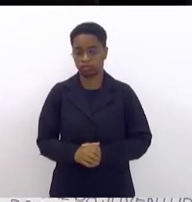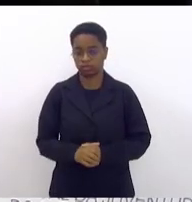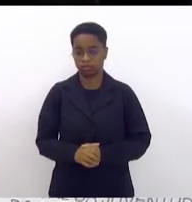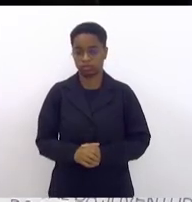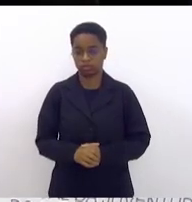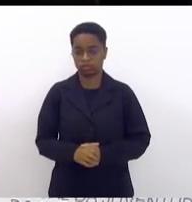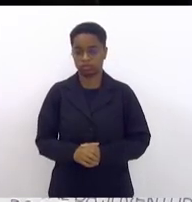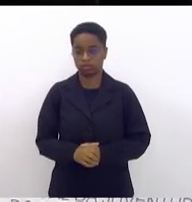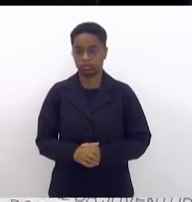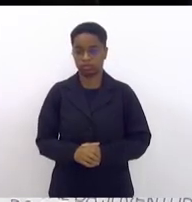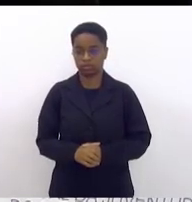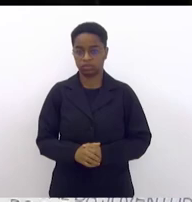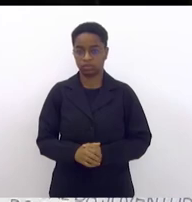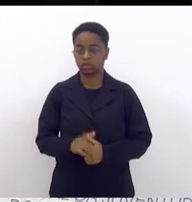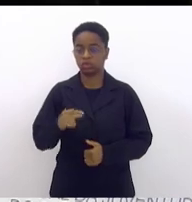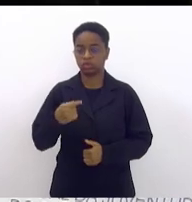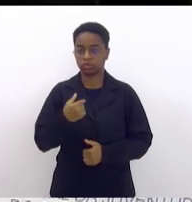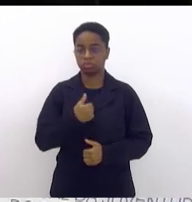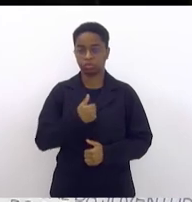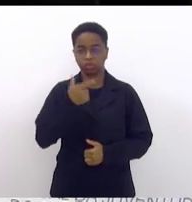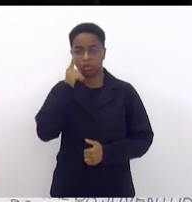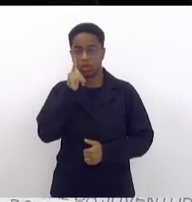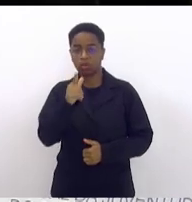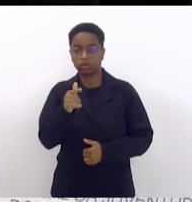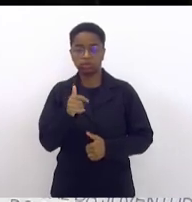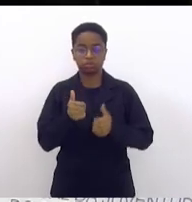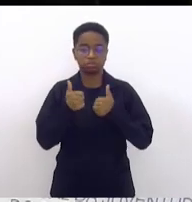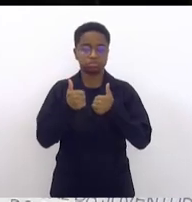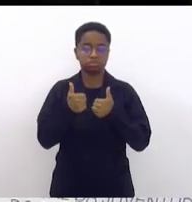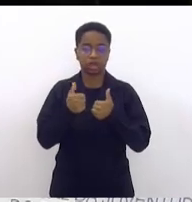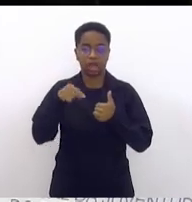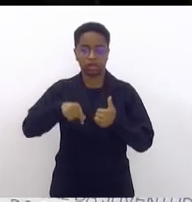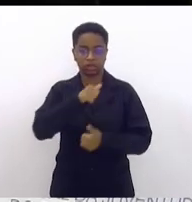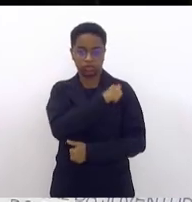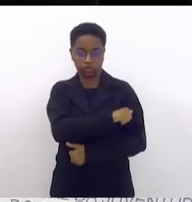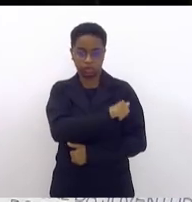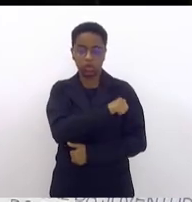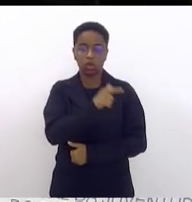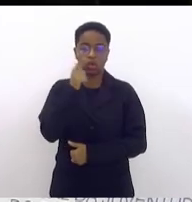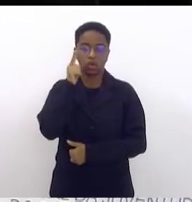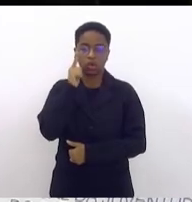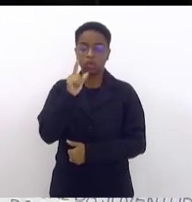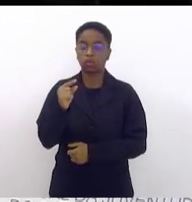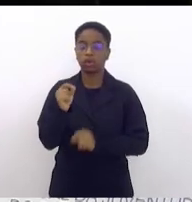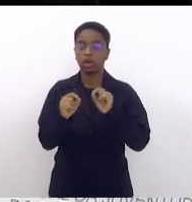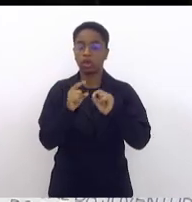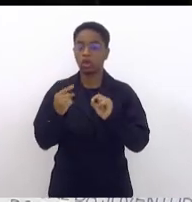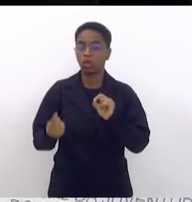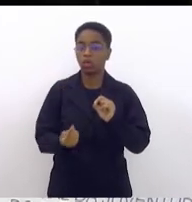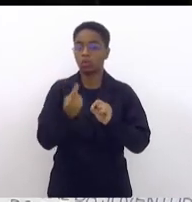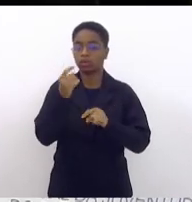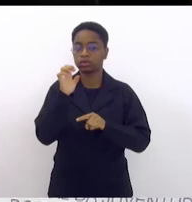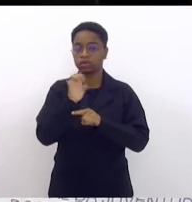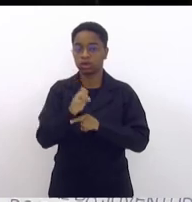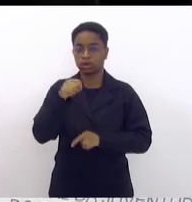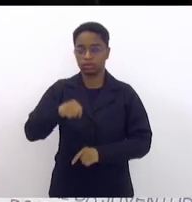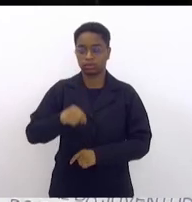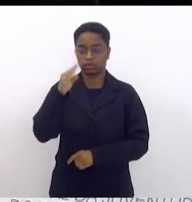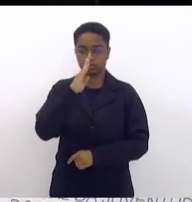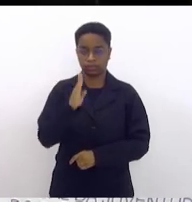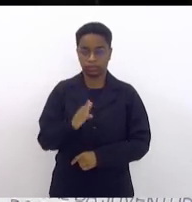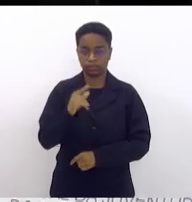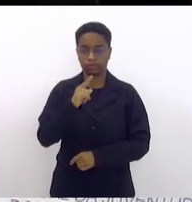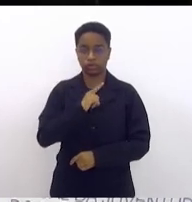completando aí o cheque do nosso fundo Estadual o Rio de Janeiro passará a ser o único estado do país que